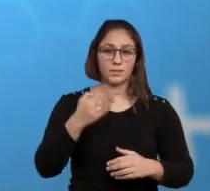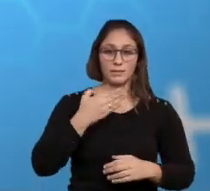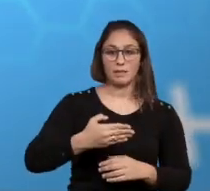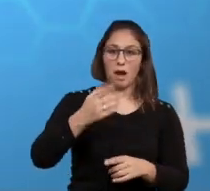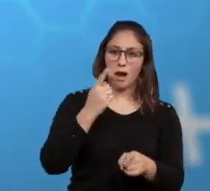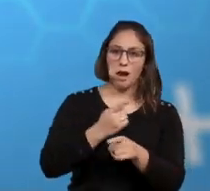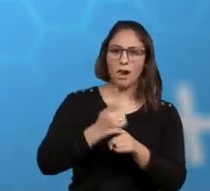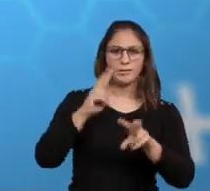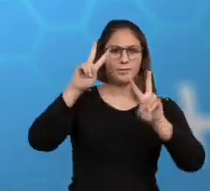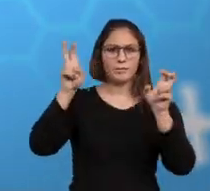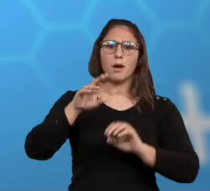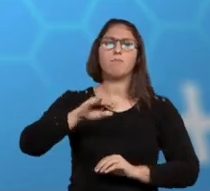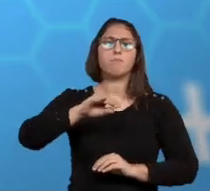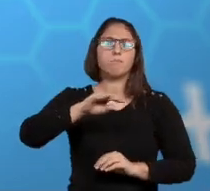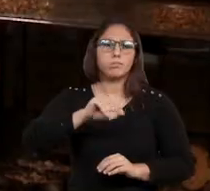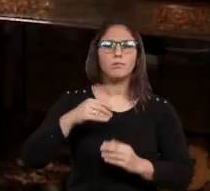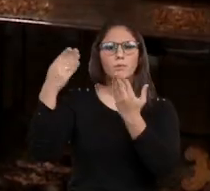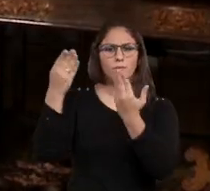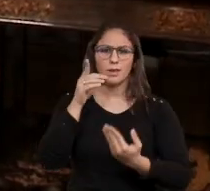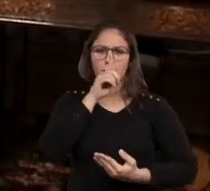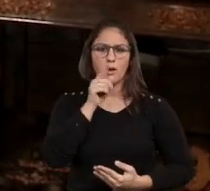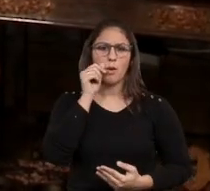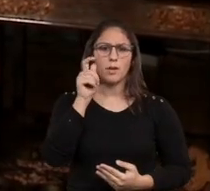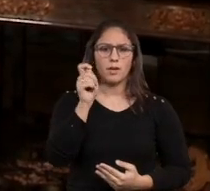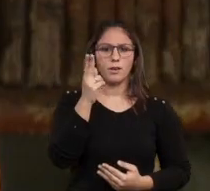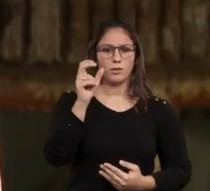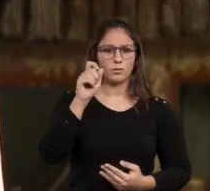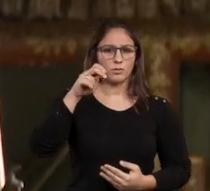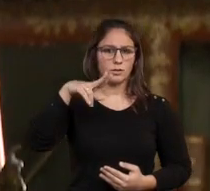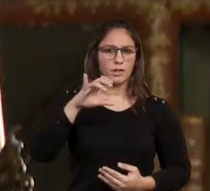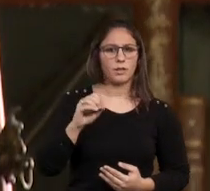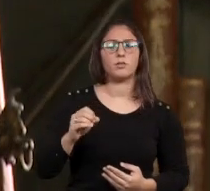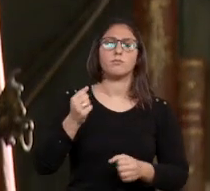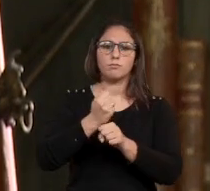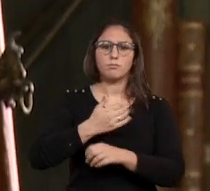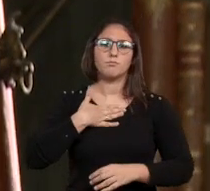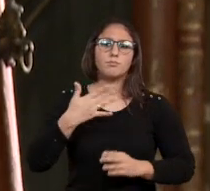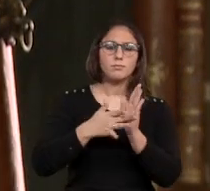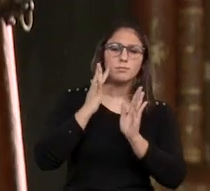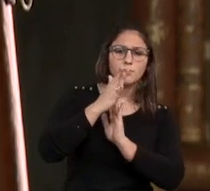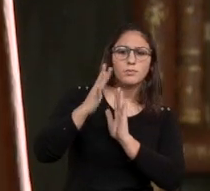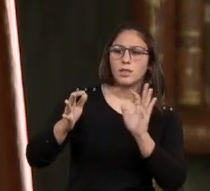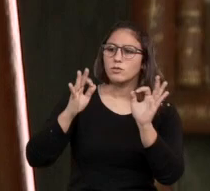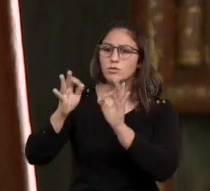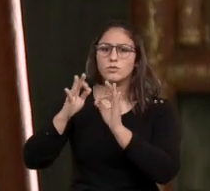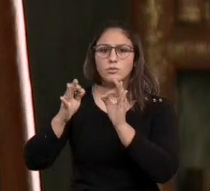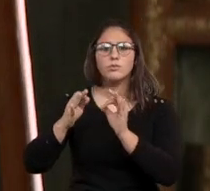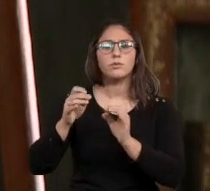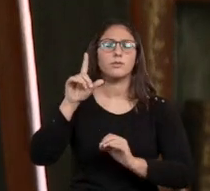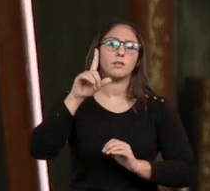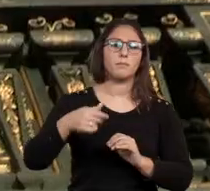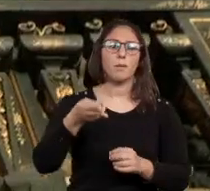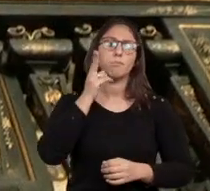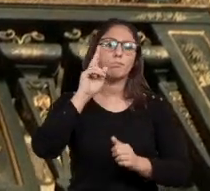Esta semana, a rubrica Sítios é com Eugénio Maia do Amaral, bibliotecário e diretor adjunto da Biblioteca Geral